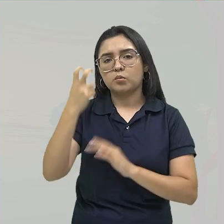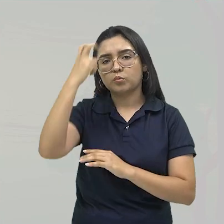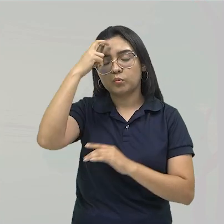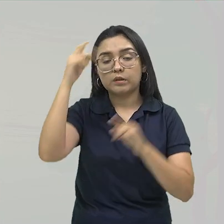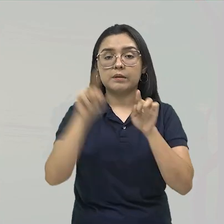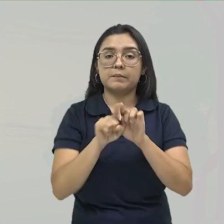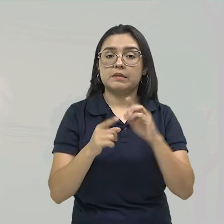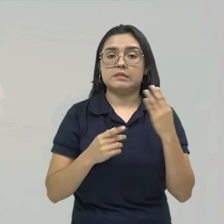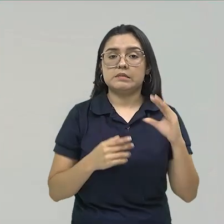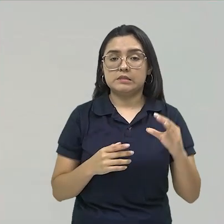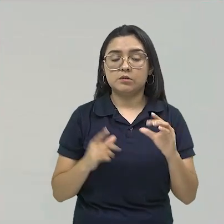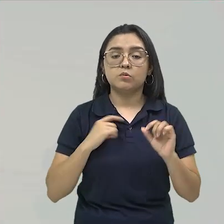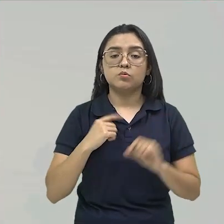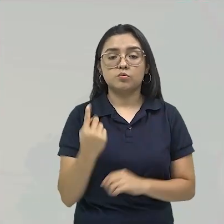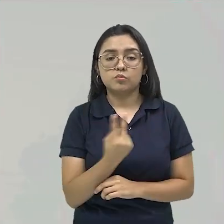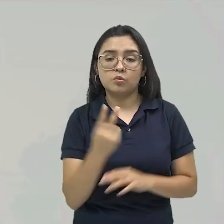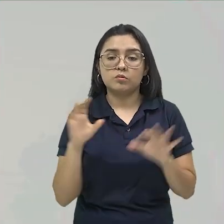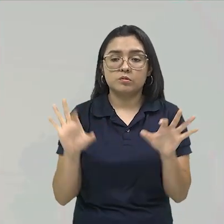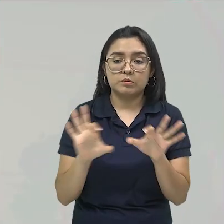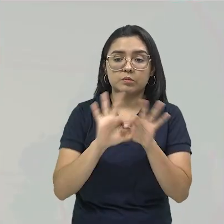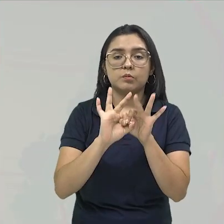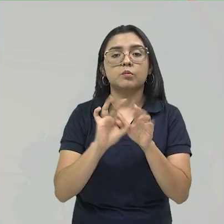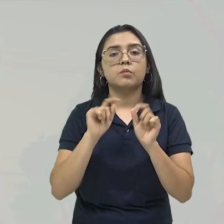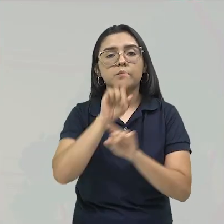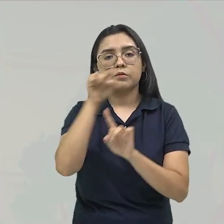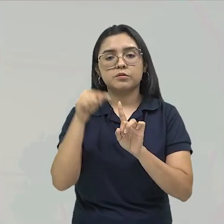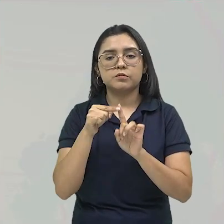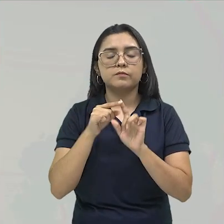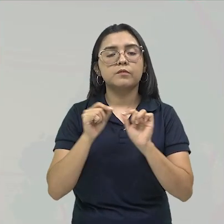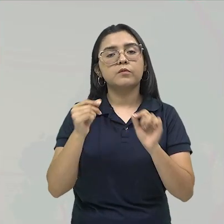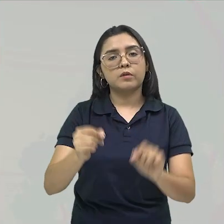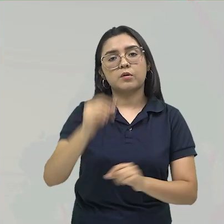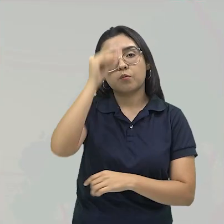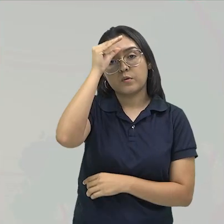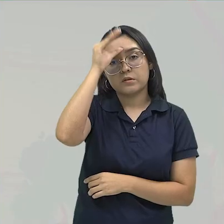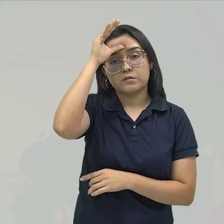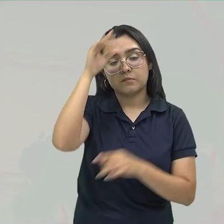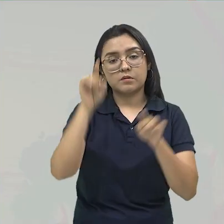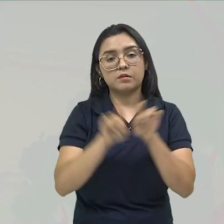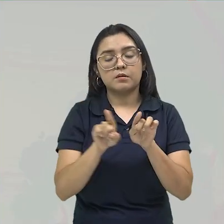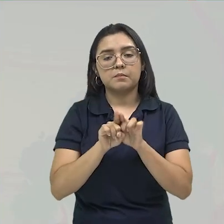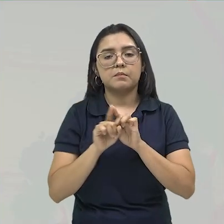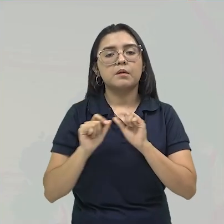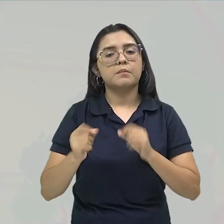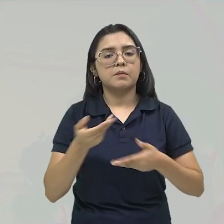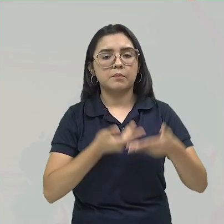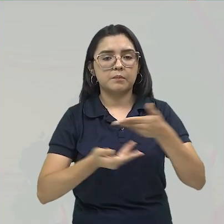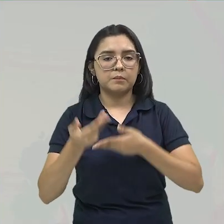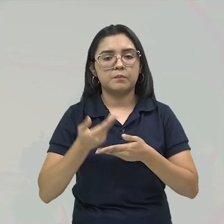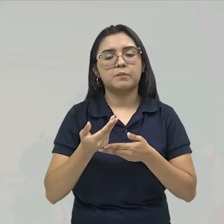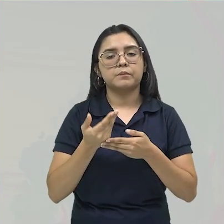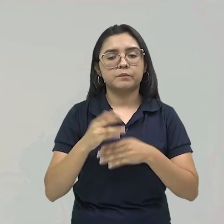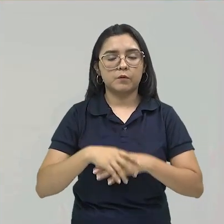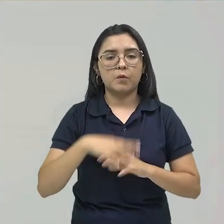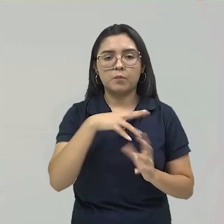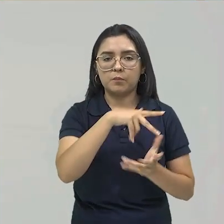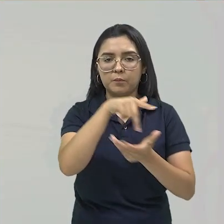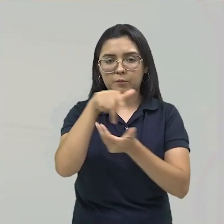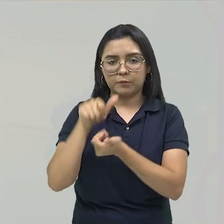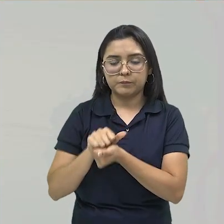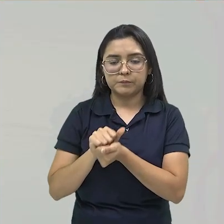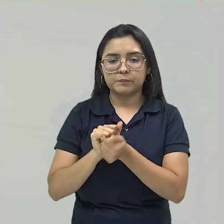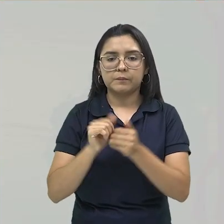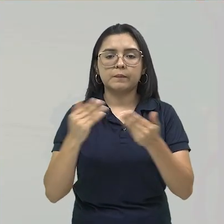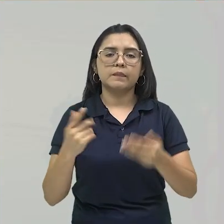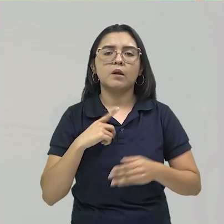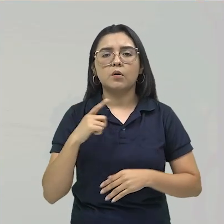ciência, unindo os dois em busca comum pelo conhecimento e pela harmonia com o mundo natural. Enquanto o sol